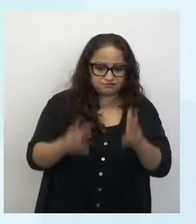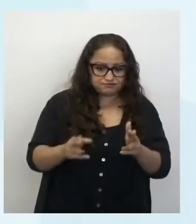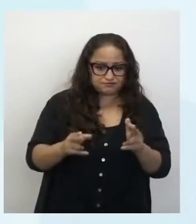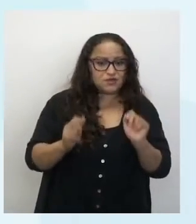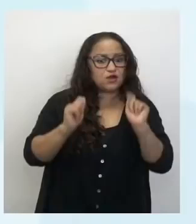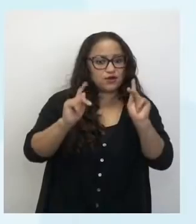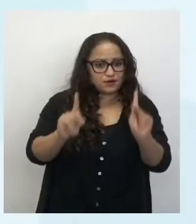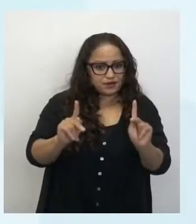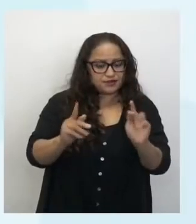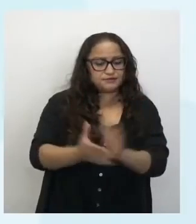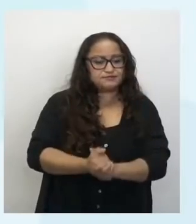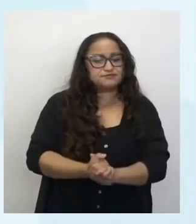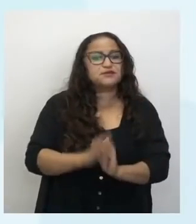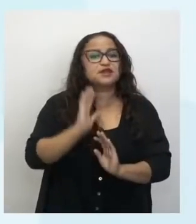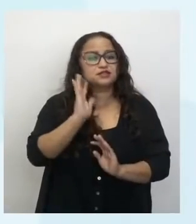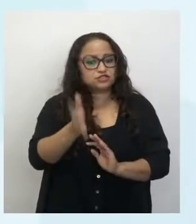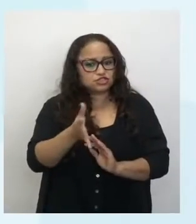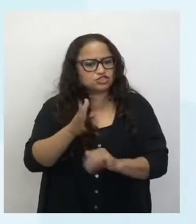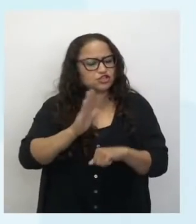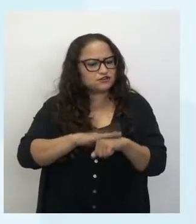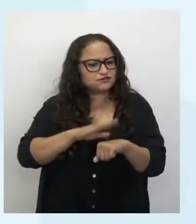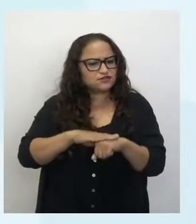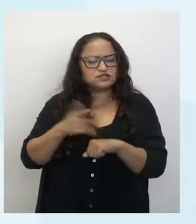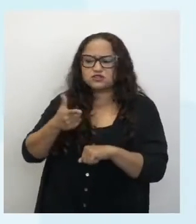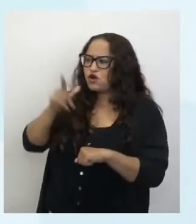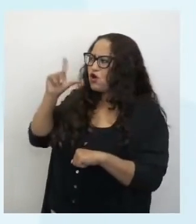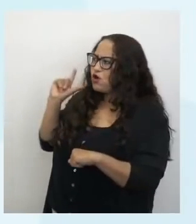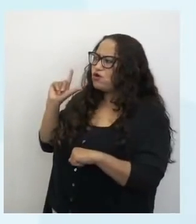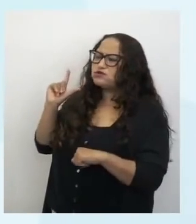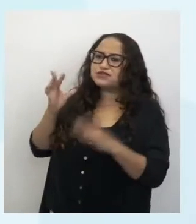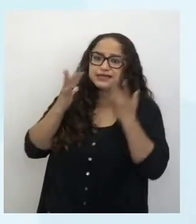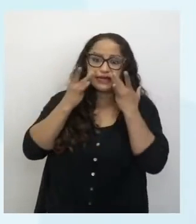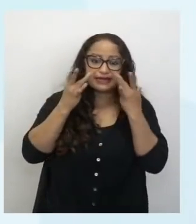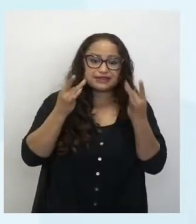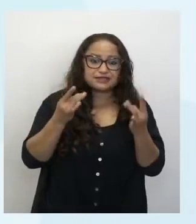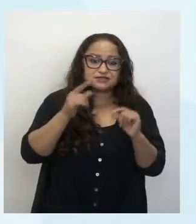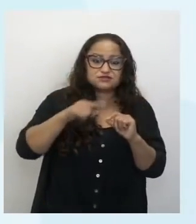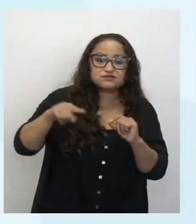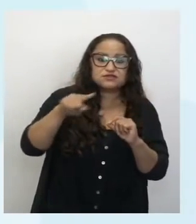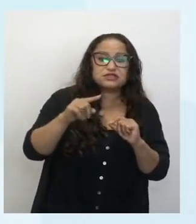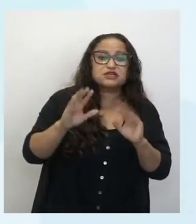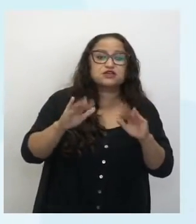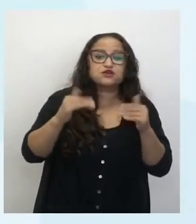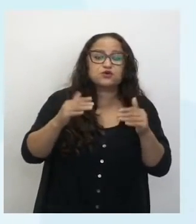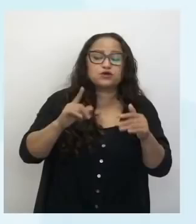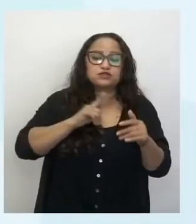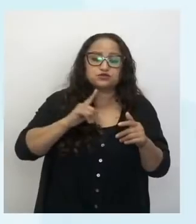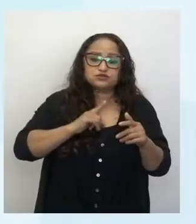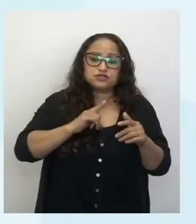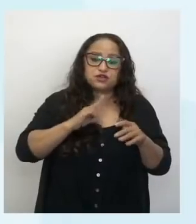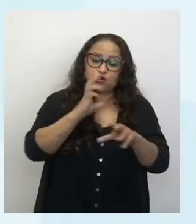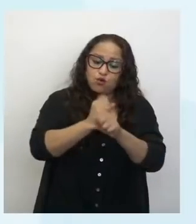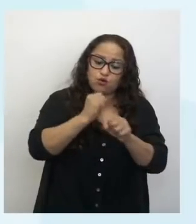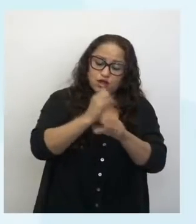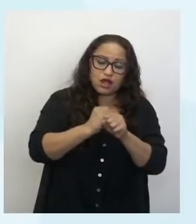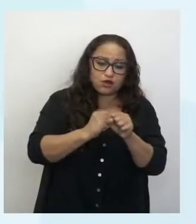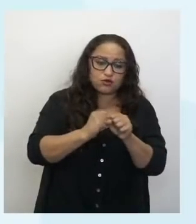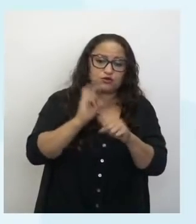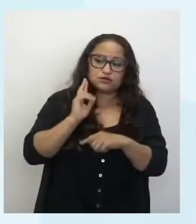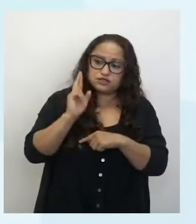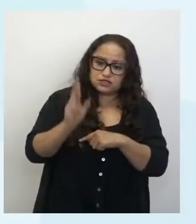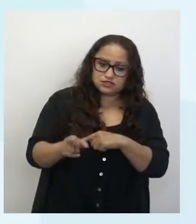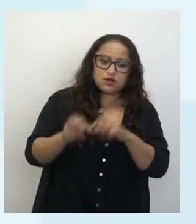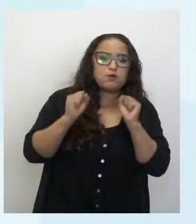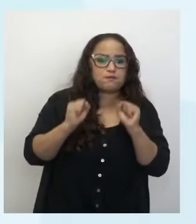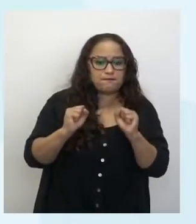certo? Então a gente já fez isso ontem, ó. Eu quero só chamar a atenção. Quando eu monto a minha razão, a gente pode colocar assim,